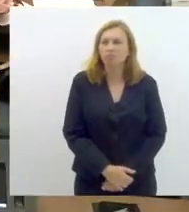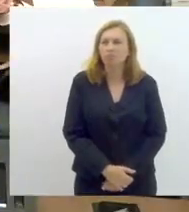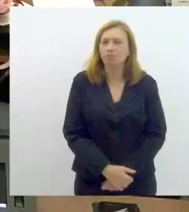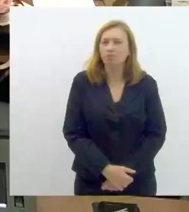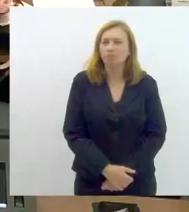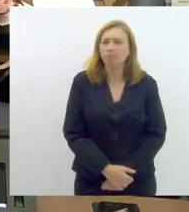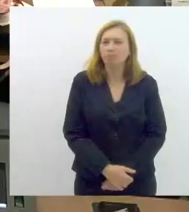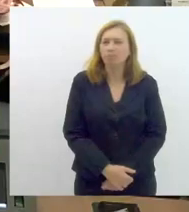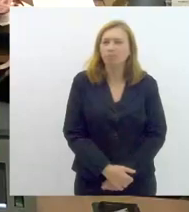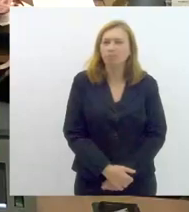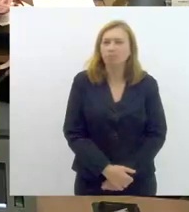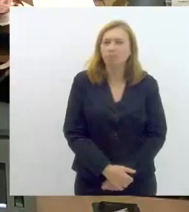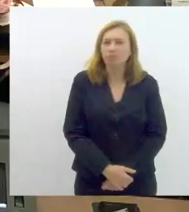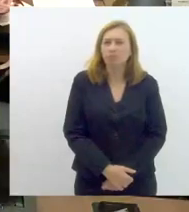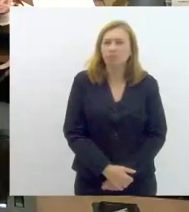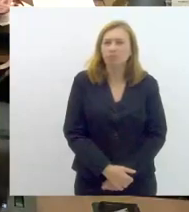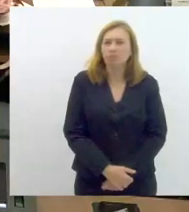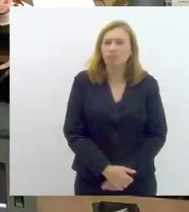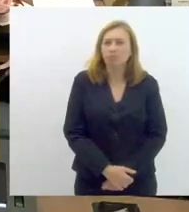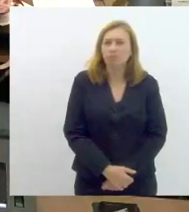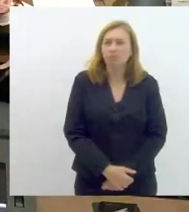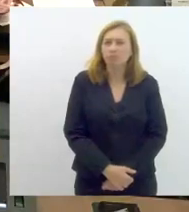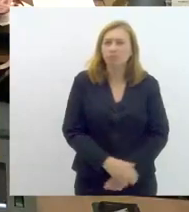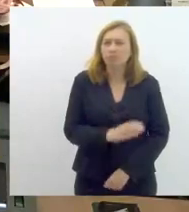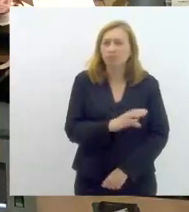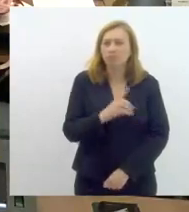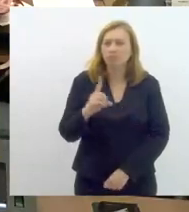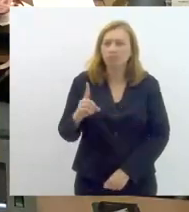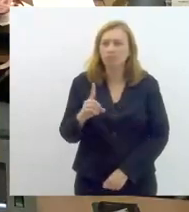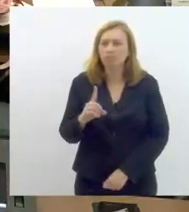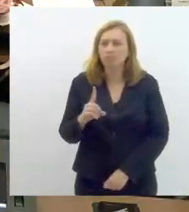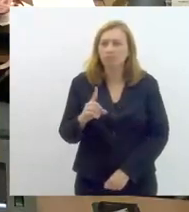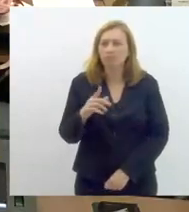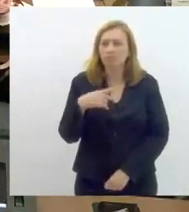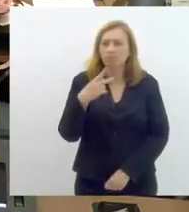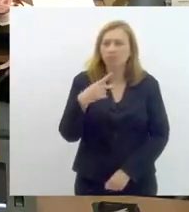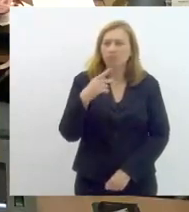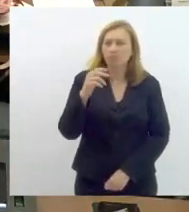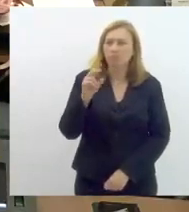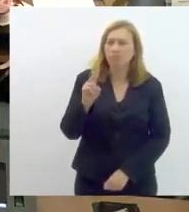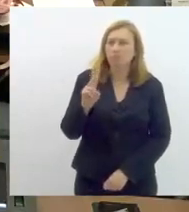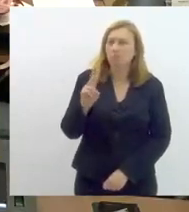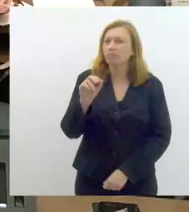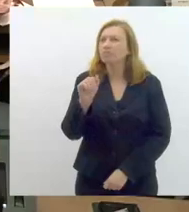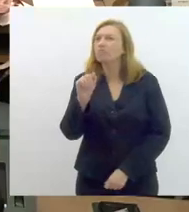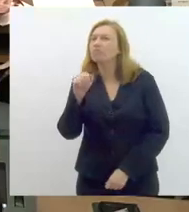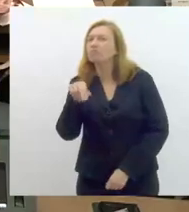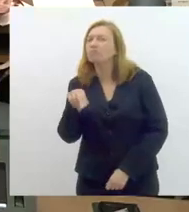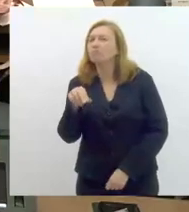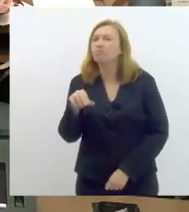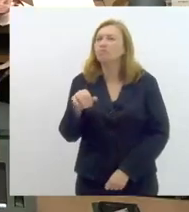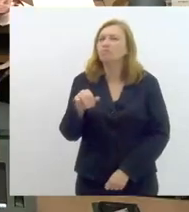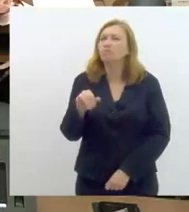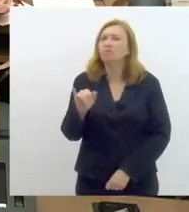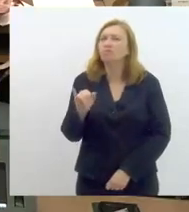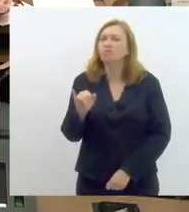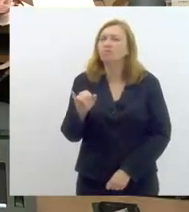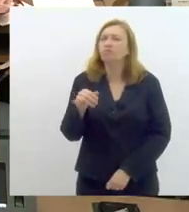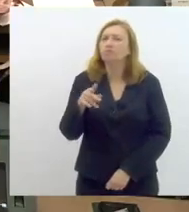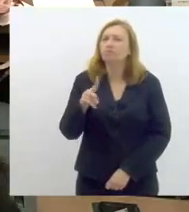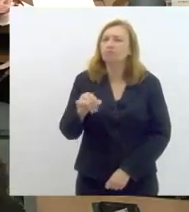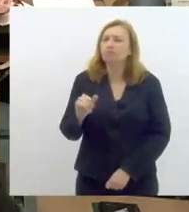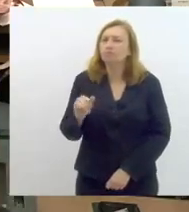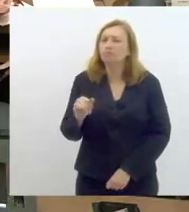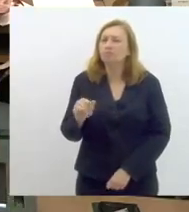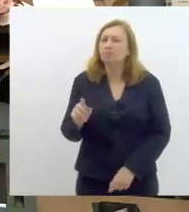certinho. O nosso coordenador disse que não vai participar desse momento. Então, no lugar dele, eu